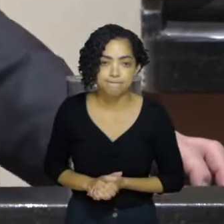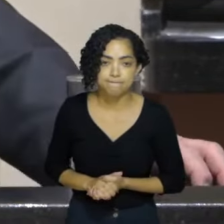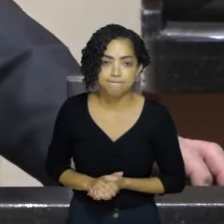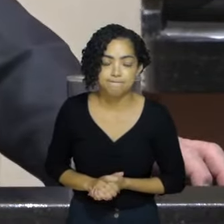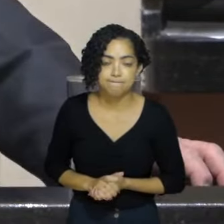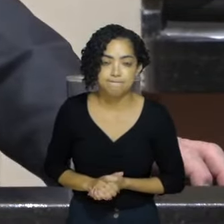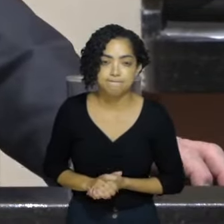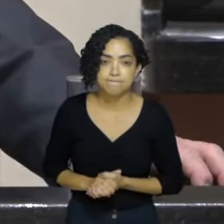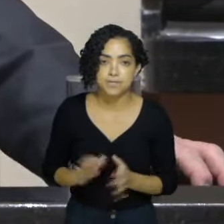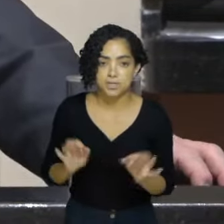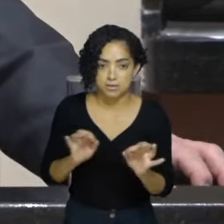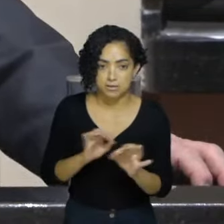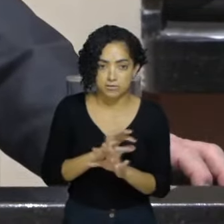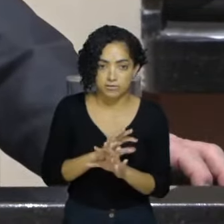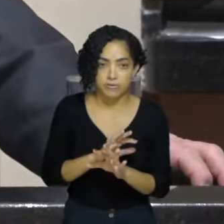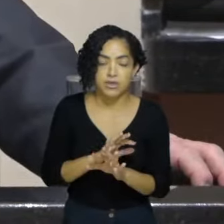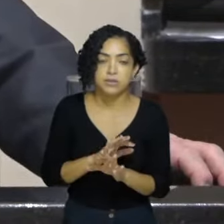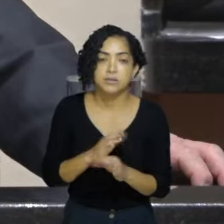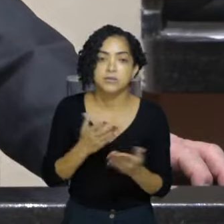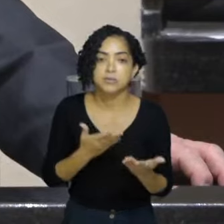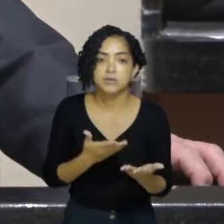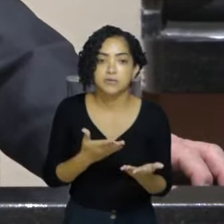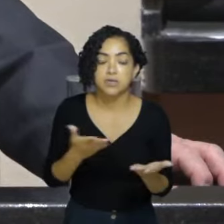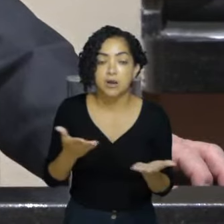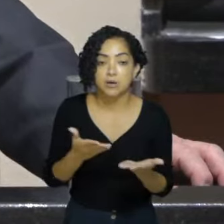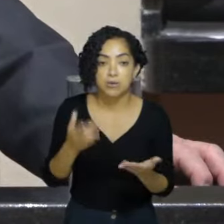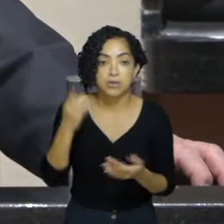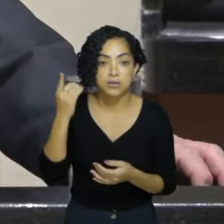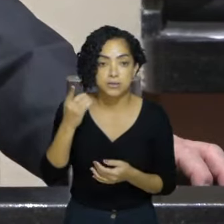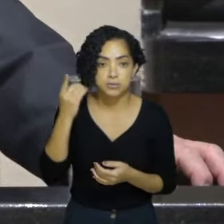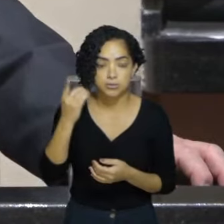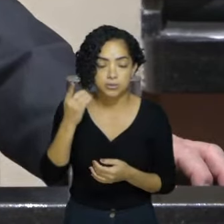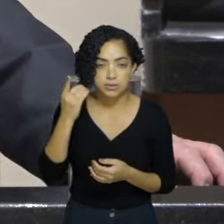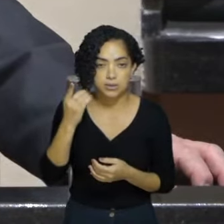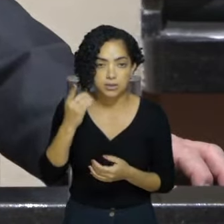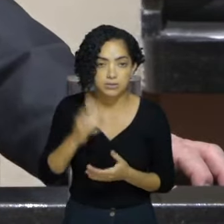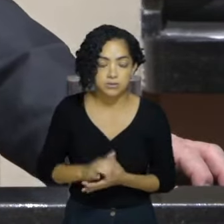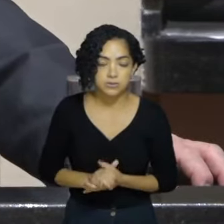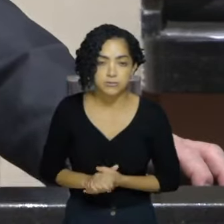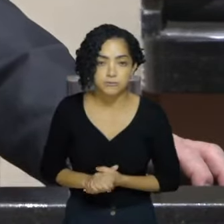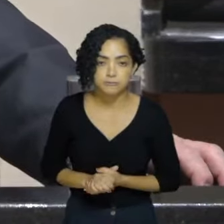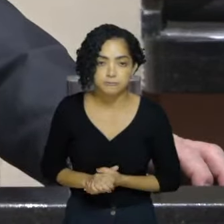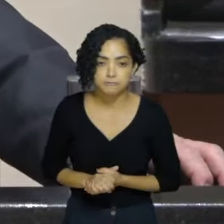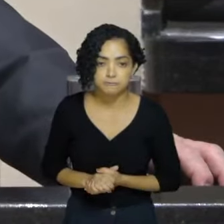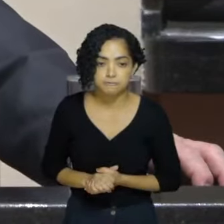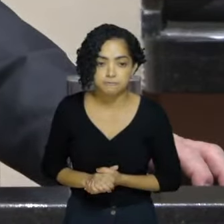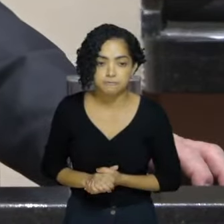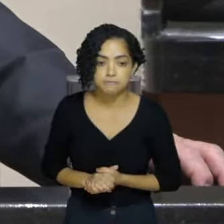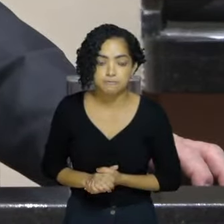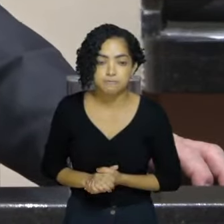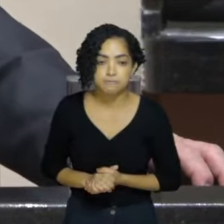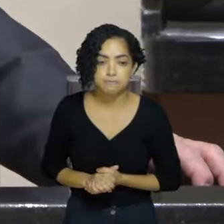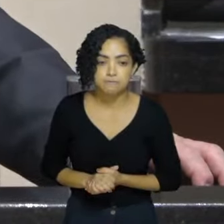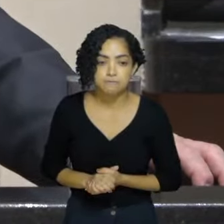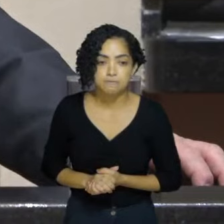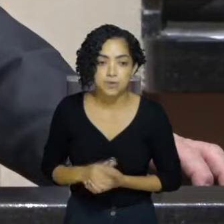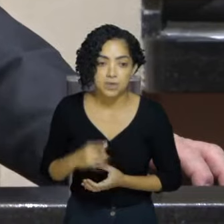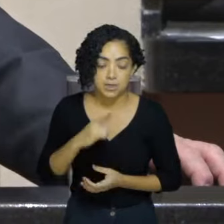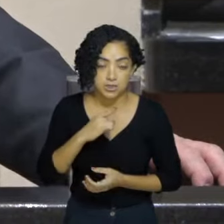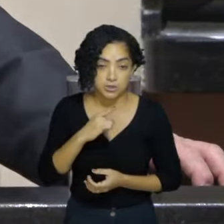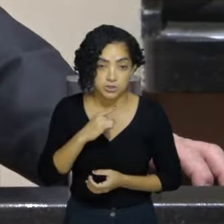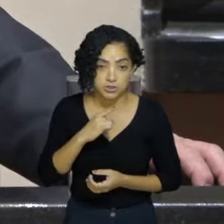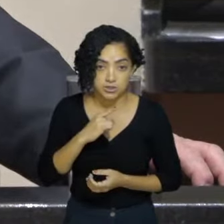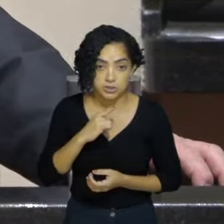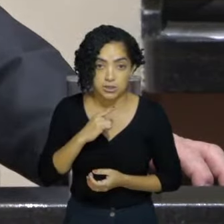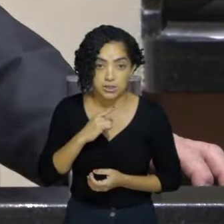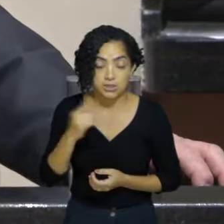Feita a manifestação, deputado Sérgio Guimarães, nós temos alguns